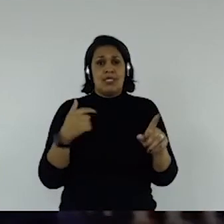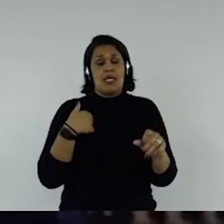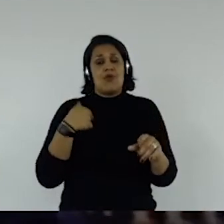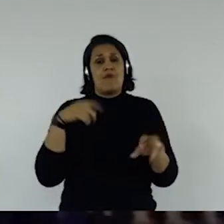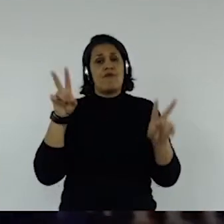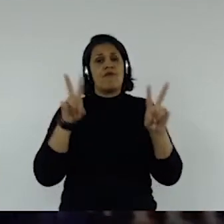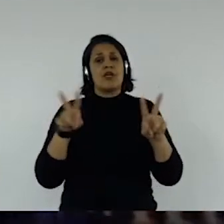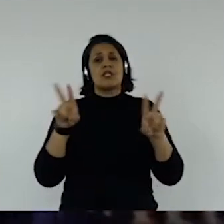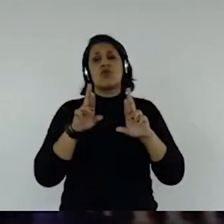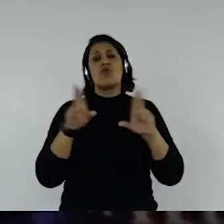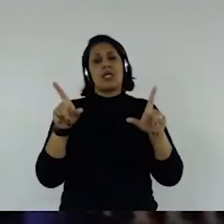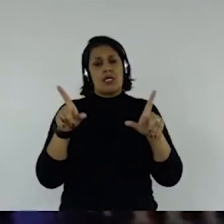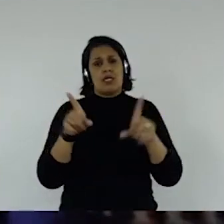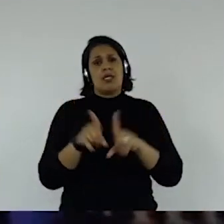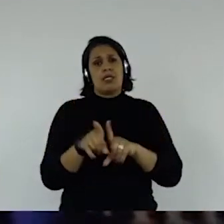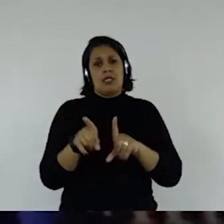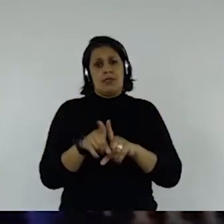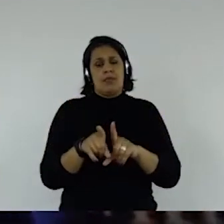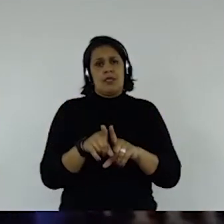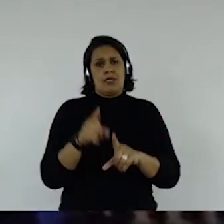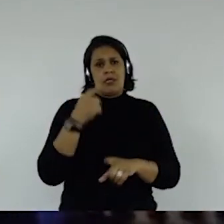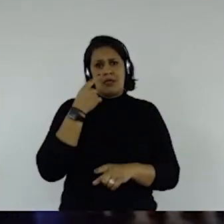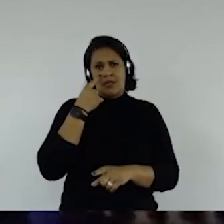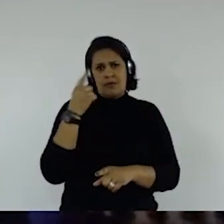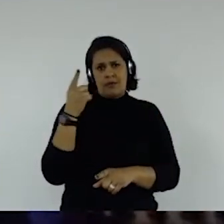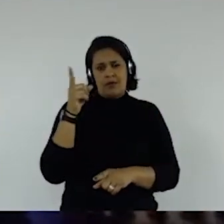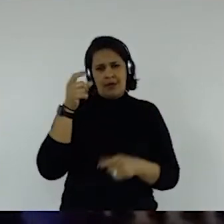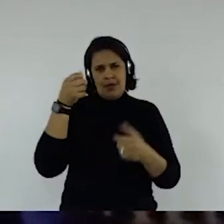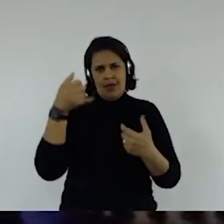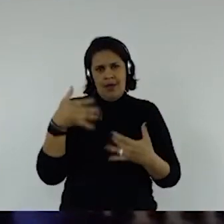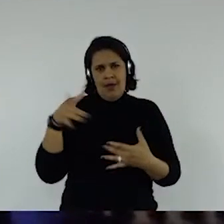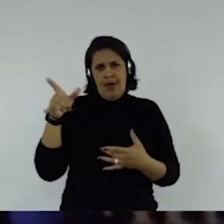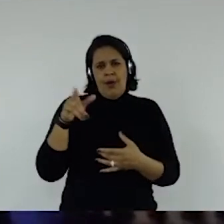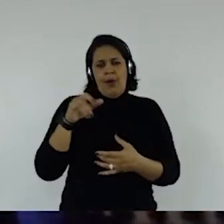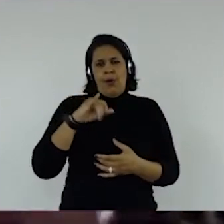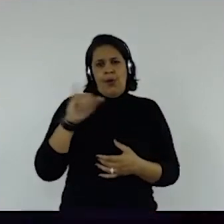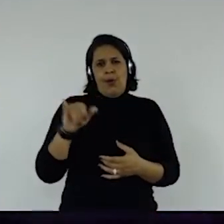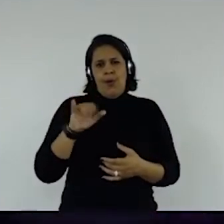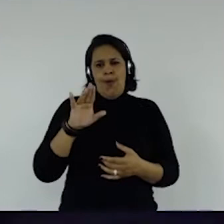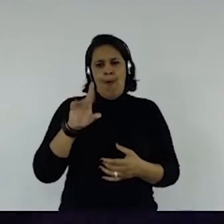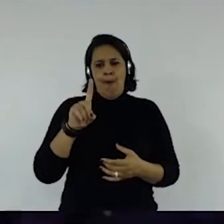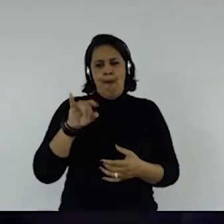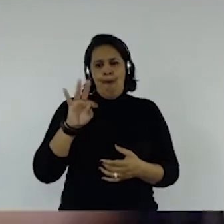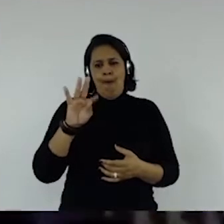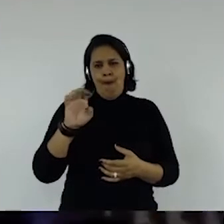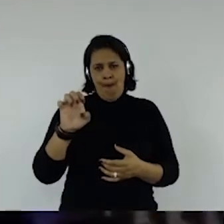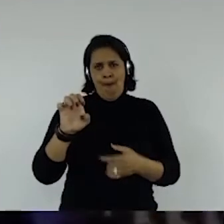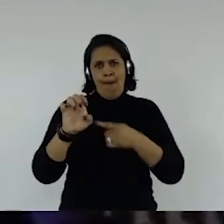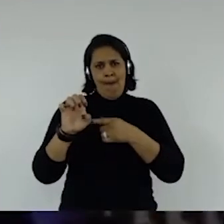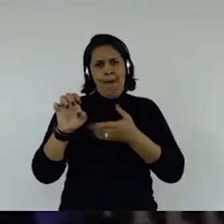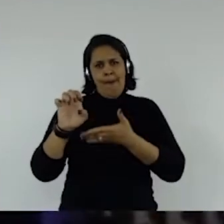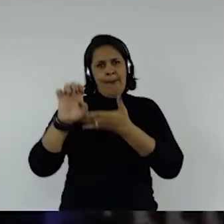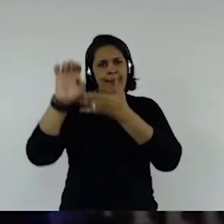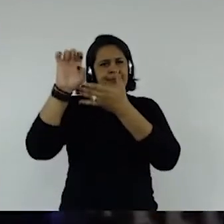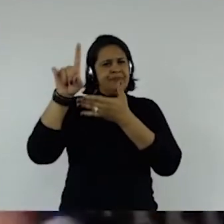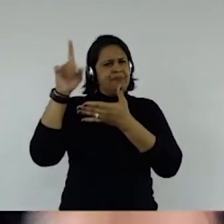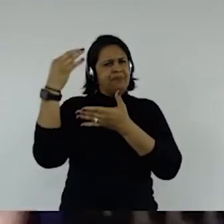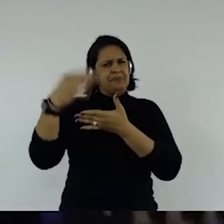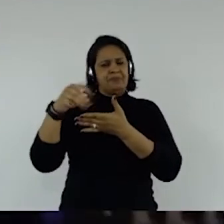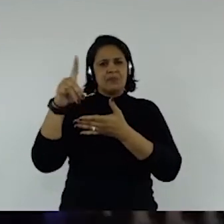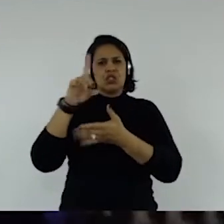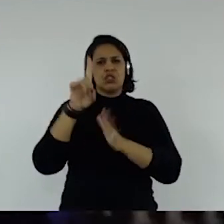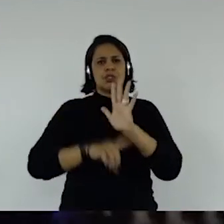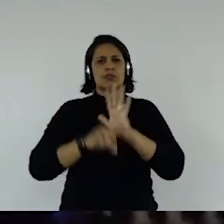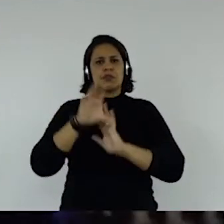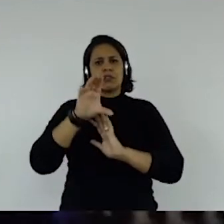diferente. Eu assisti a palestra, né, da professora Judite, que eu também coloco num púlpito, né, de direito civil, mas eu